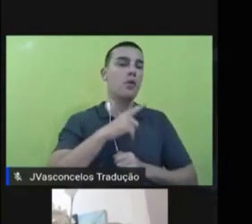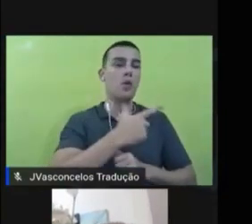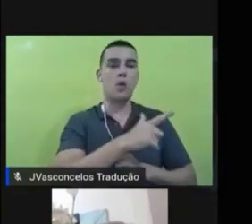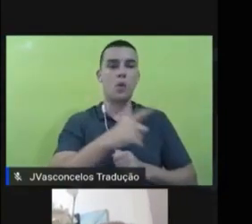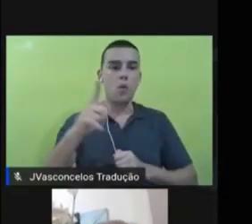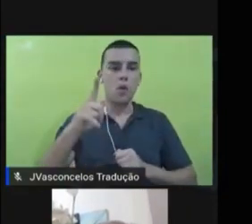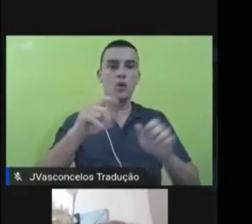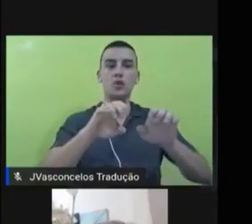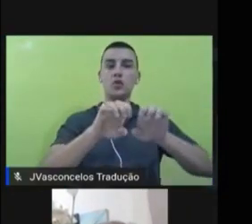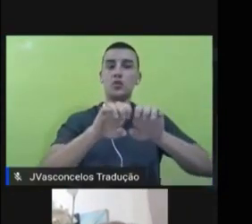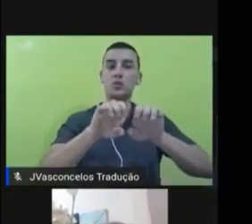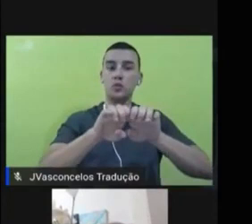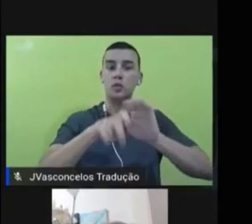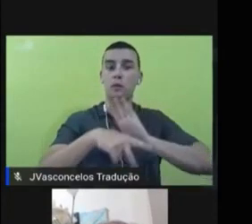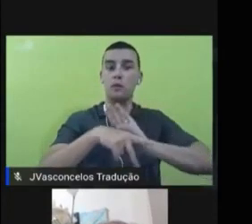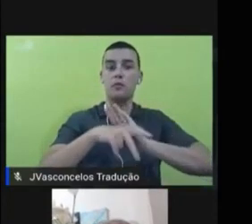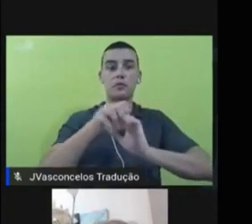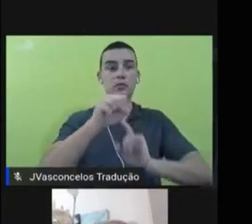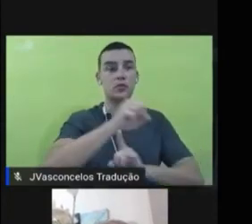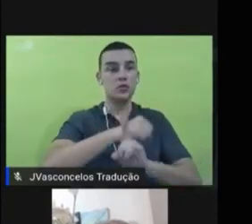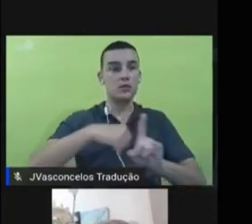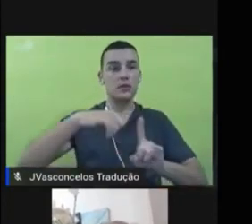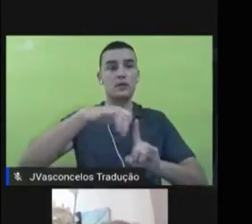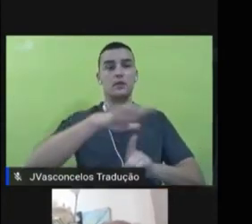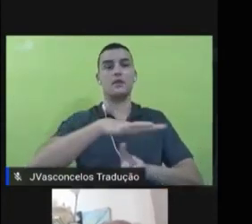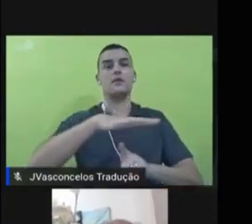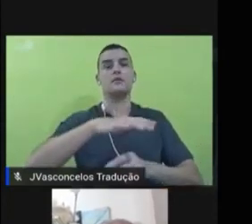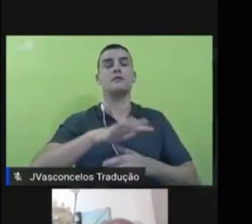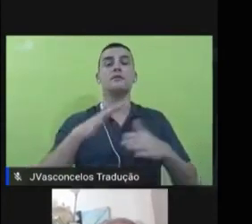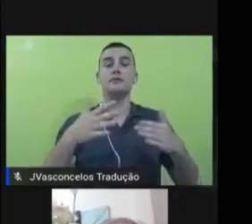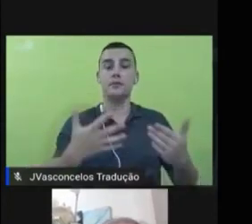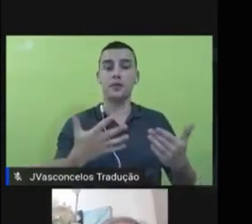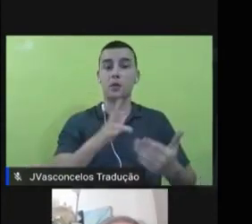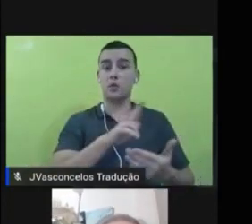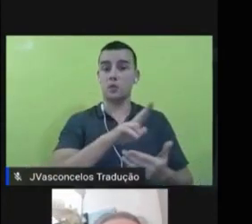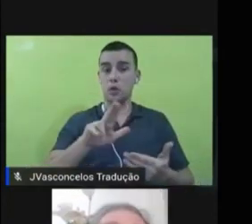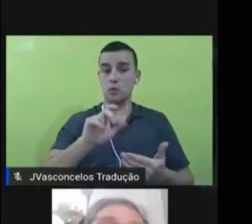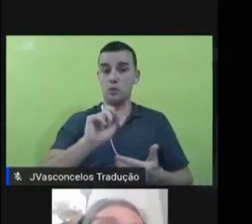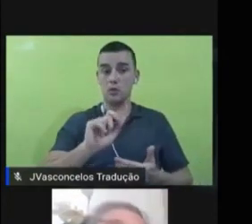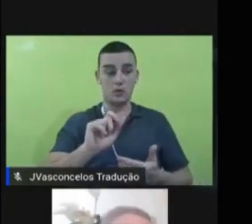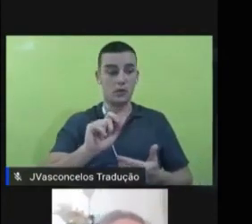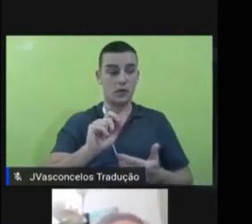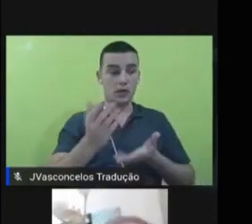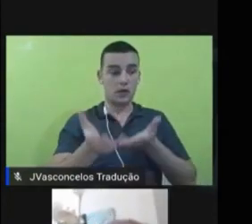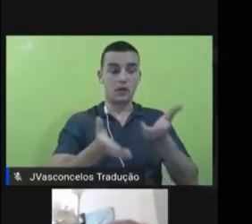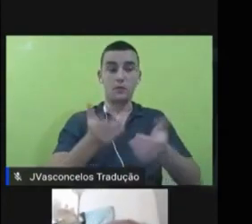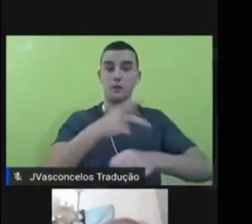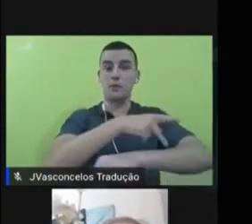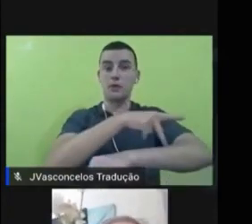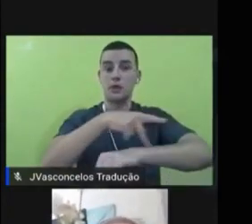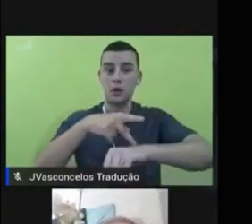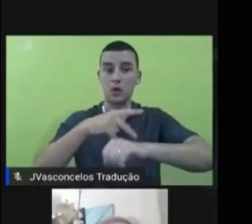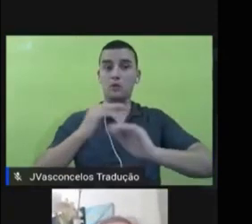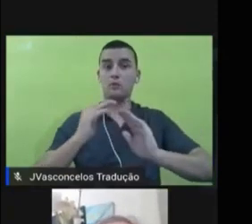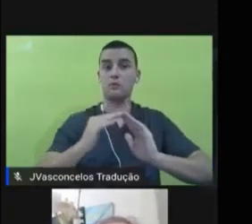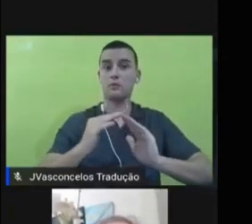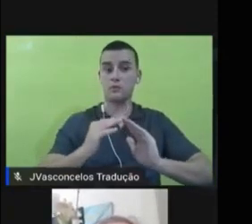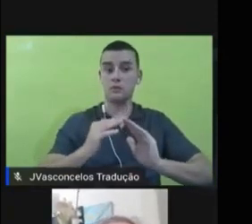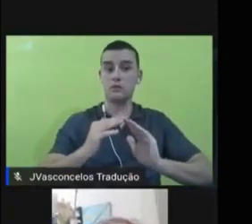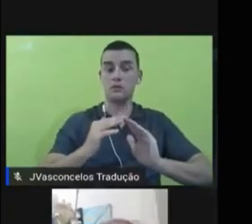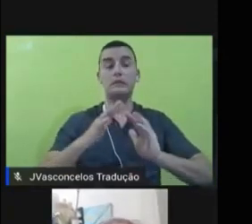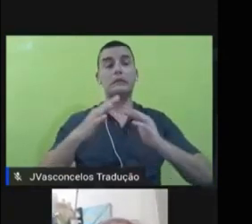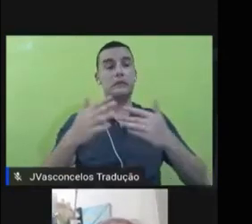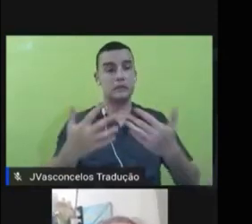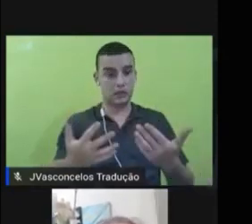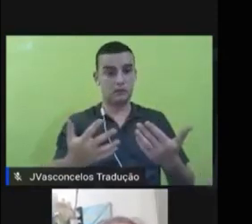sociedade. Então, vejam só, embora o nome atendimento pedagógico domiciliar, a princípio, imagine-se que